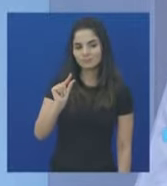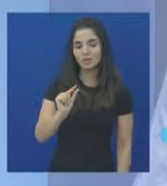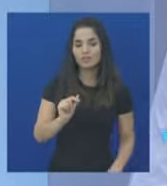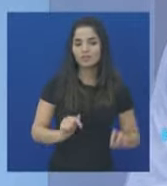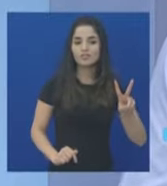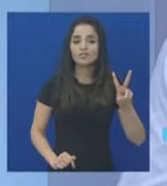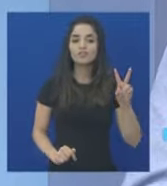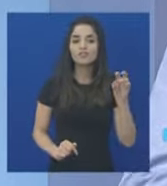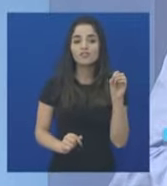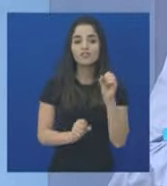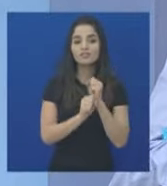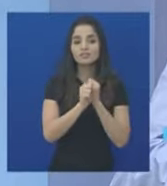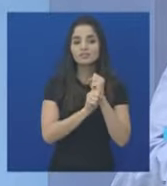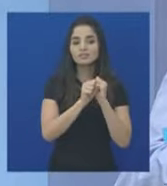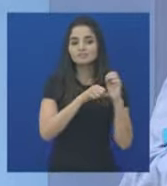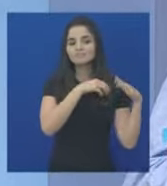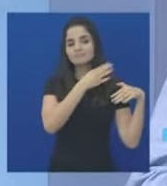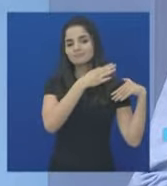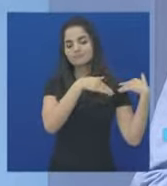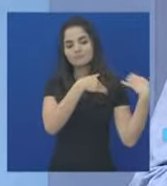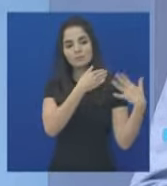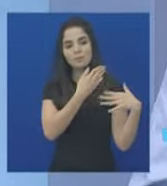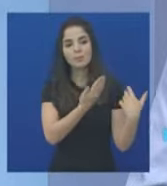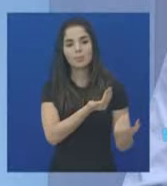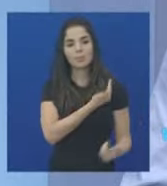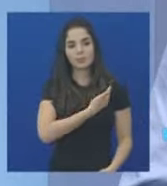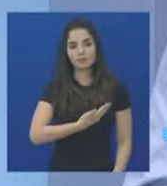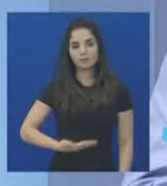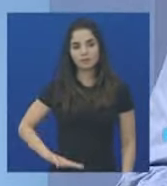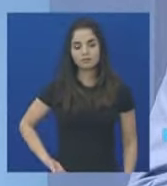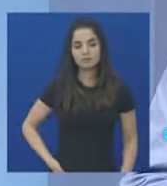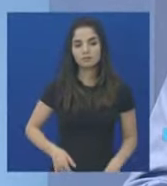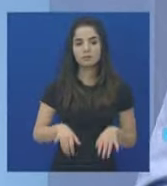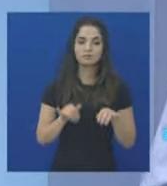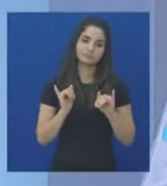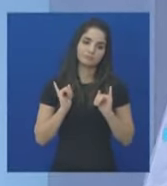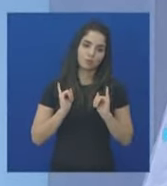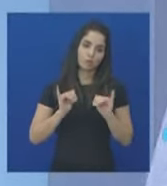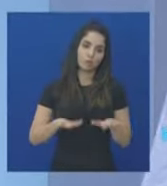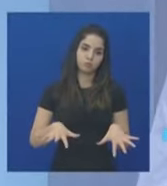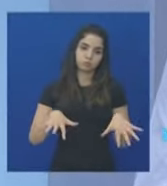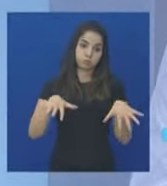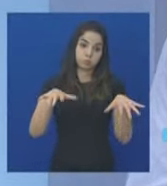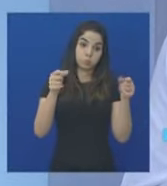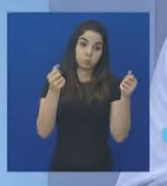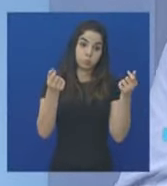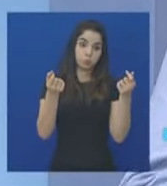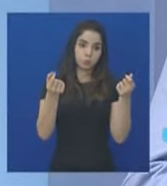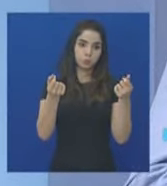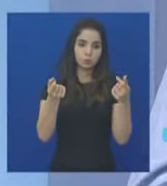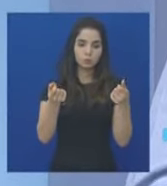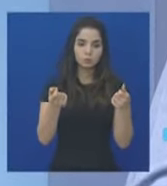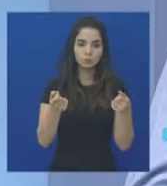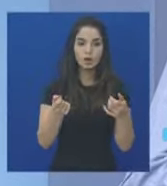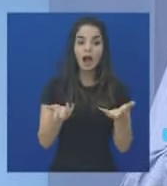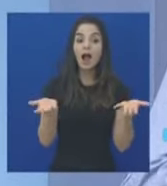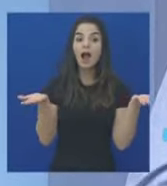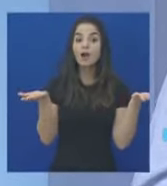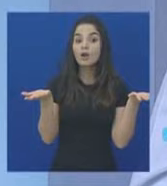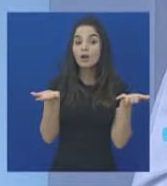anos os governantes se acomodaram nessa montanha de dinheiro que era o royalties. Quero saber agora